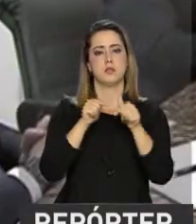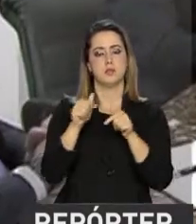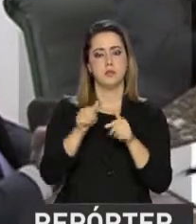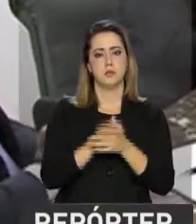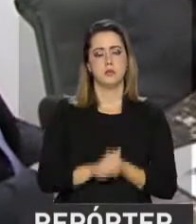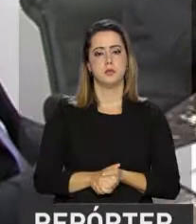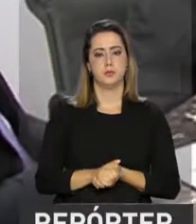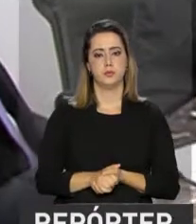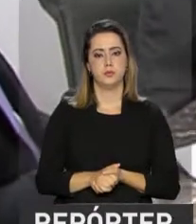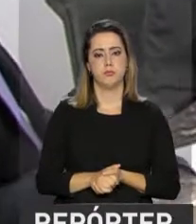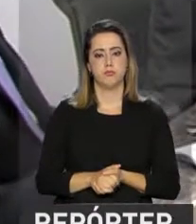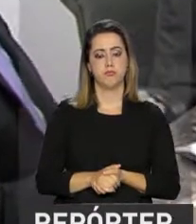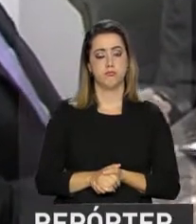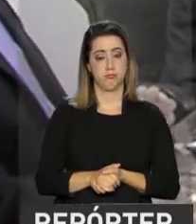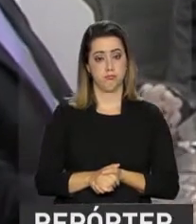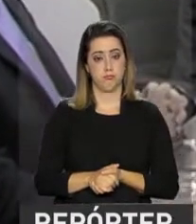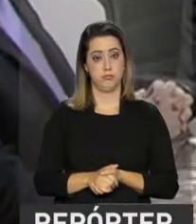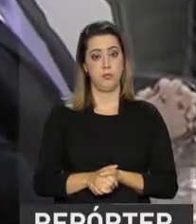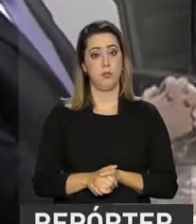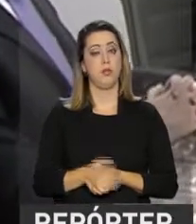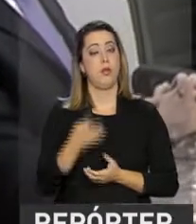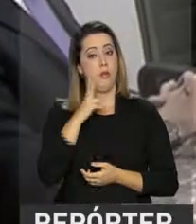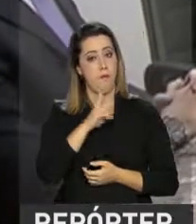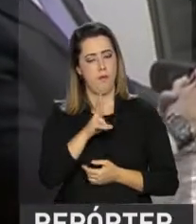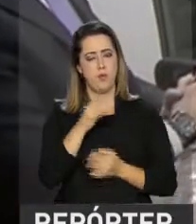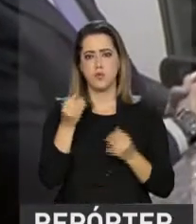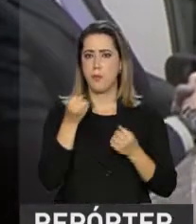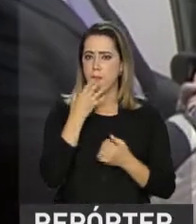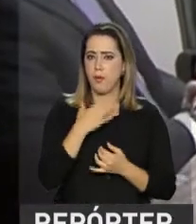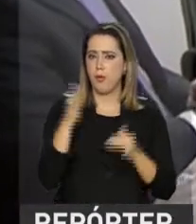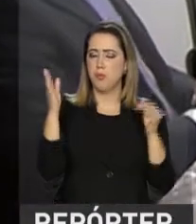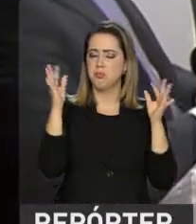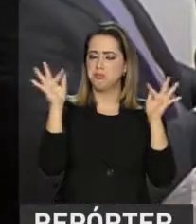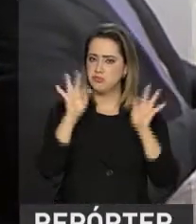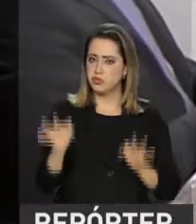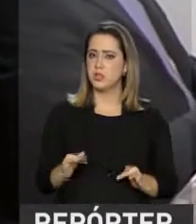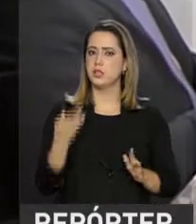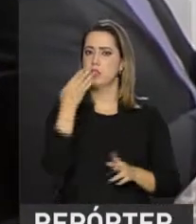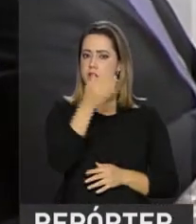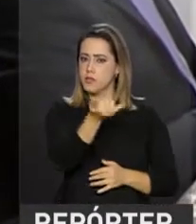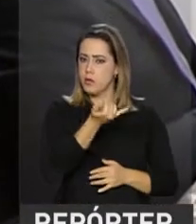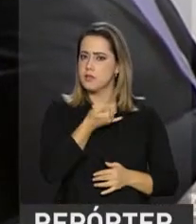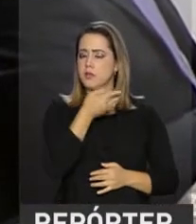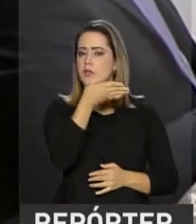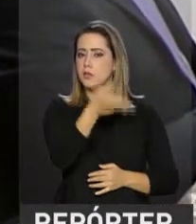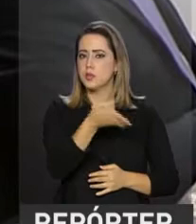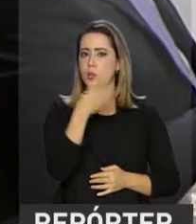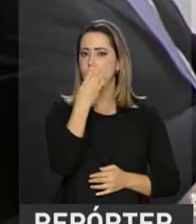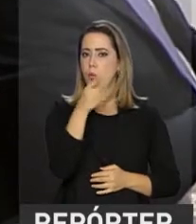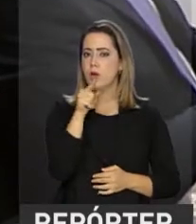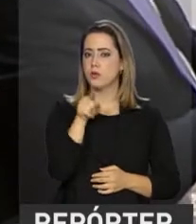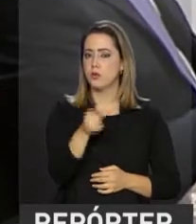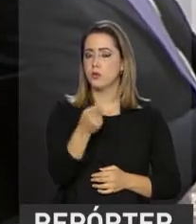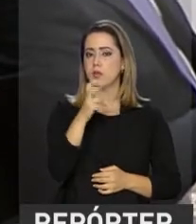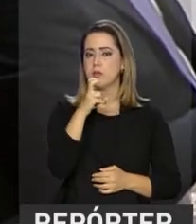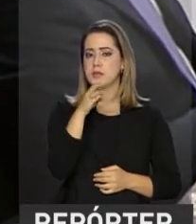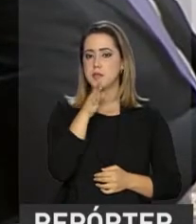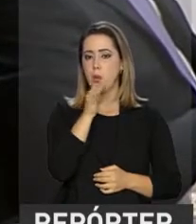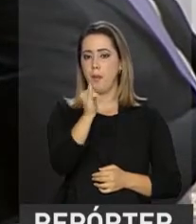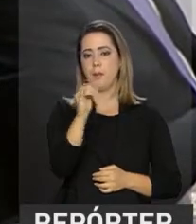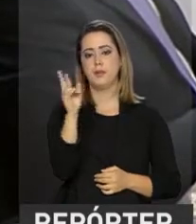Eu recebo com muita satisfação essa informação, porque são 4 milhões e meio, praticamente. 4 bilhões e meio. 4 bilhões e meio.